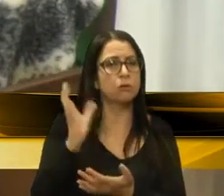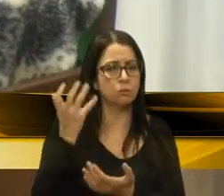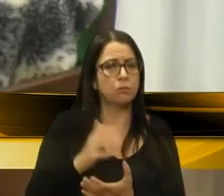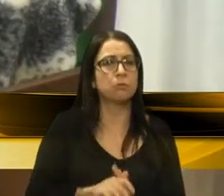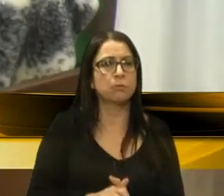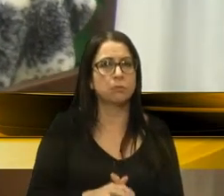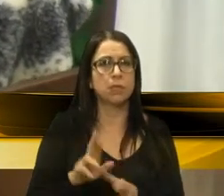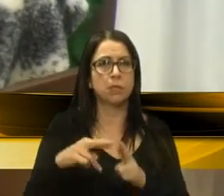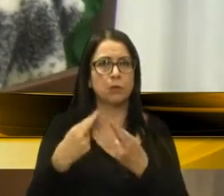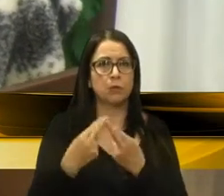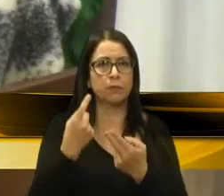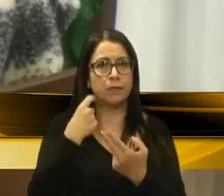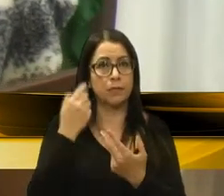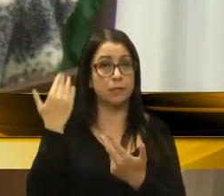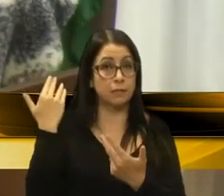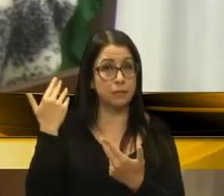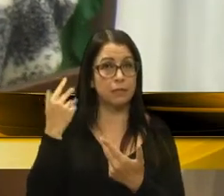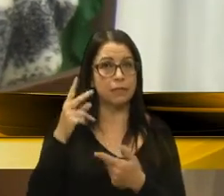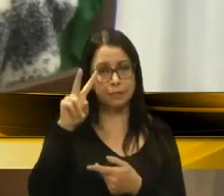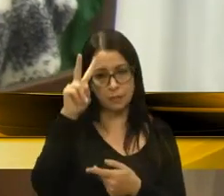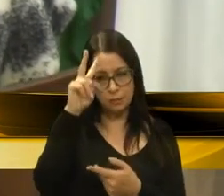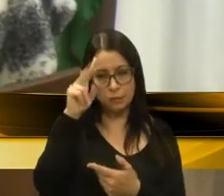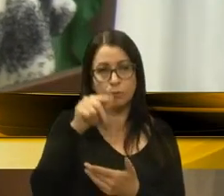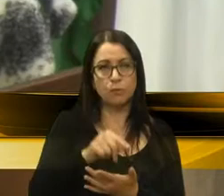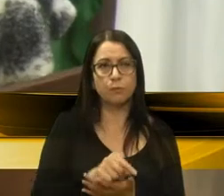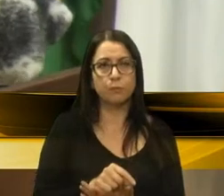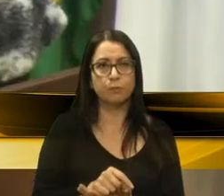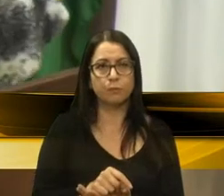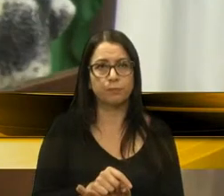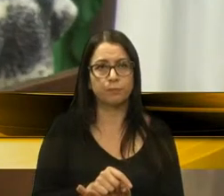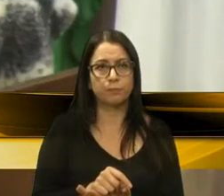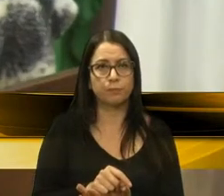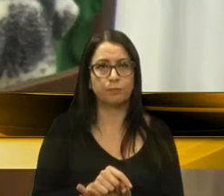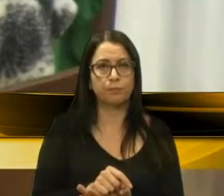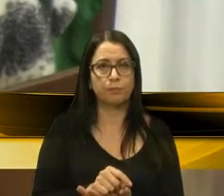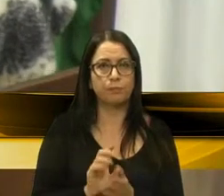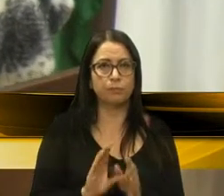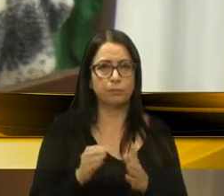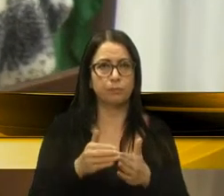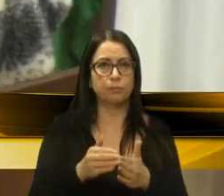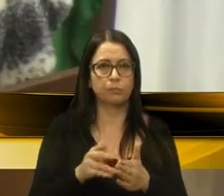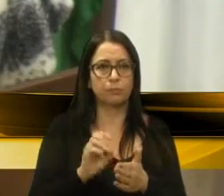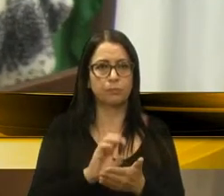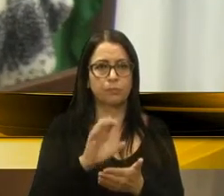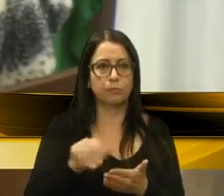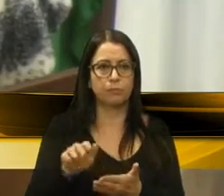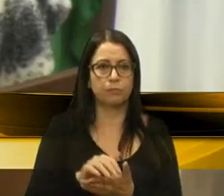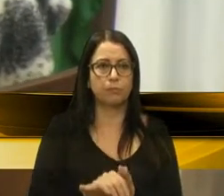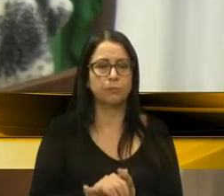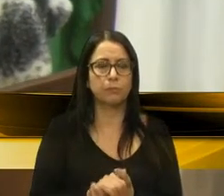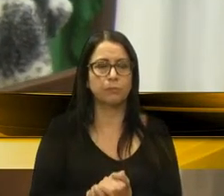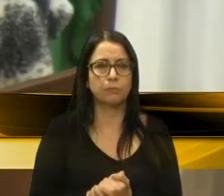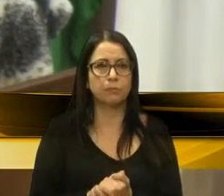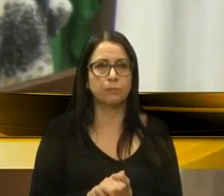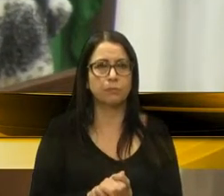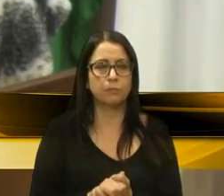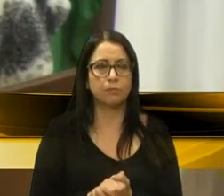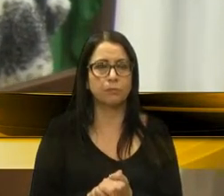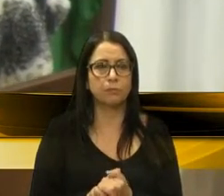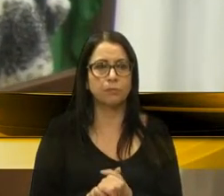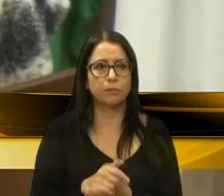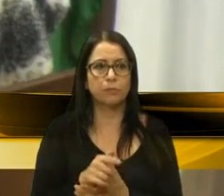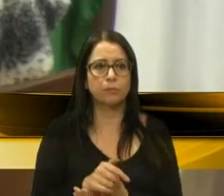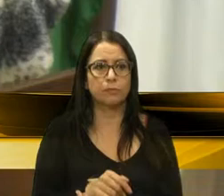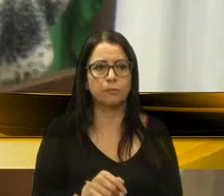A reunião foi na sexta-feira, já na segunda-feira, enquanto comissão, nós encaminhamos esse pedido ao setor de